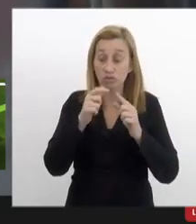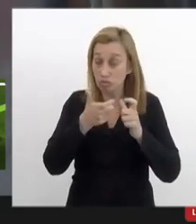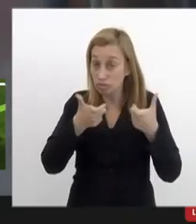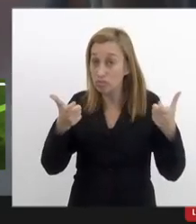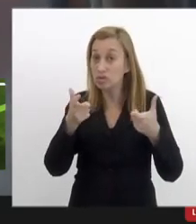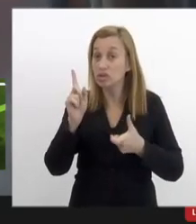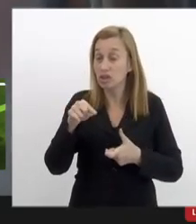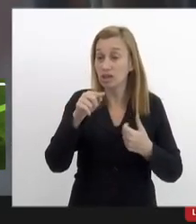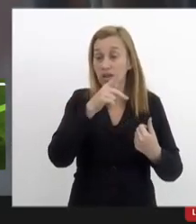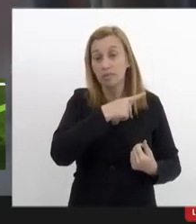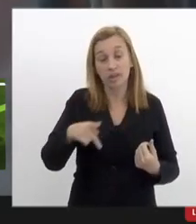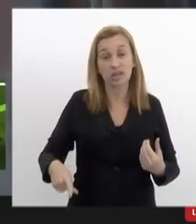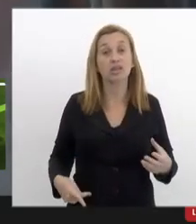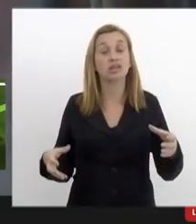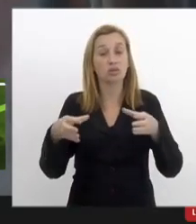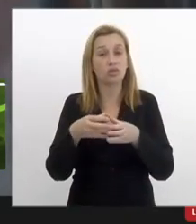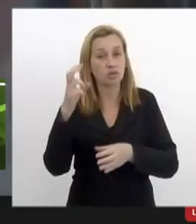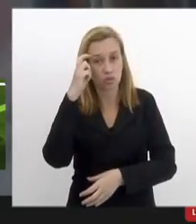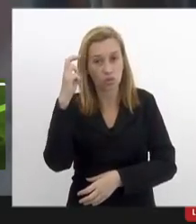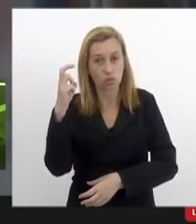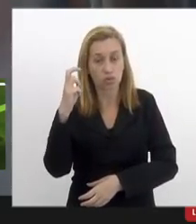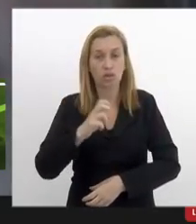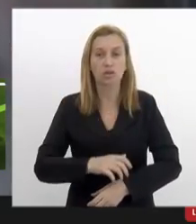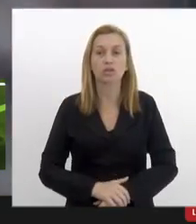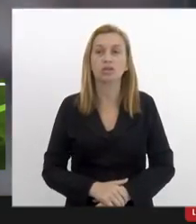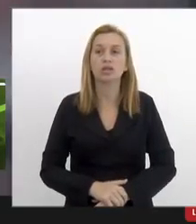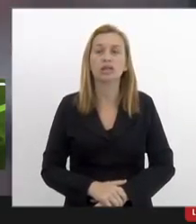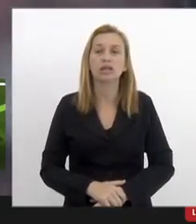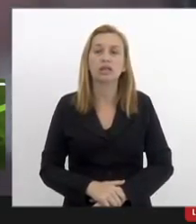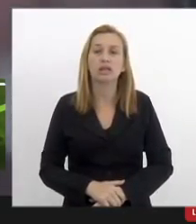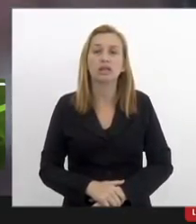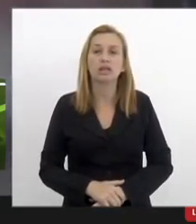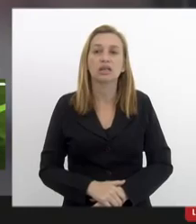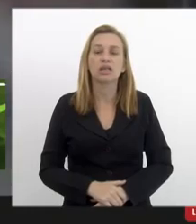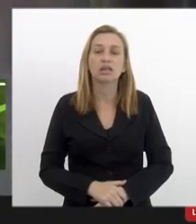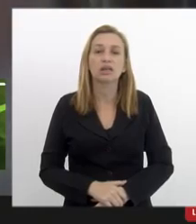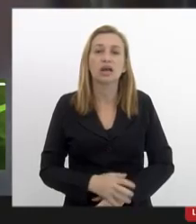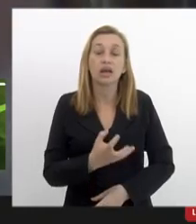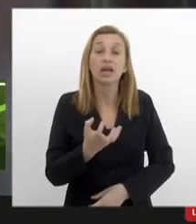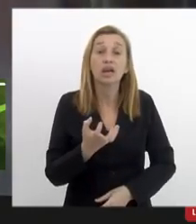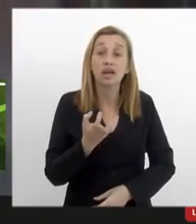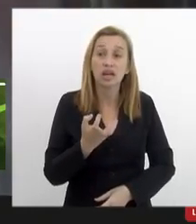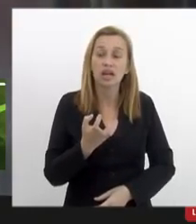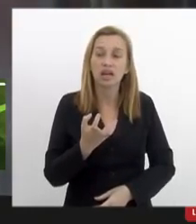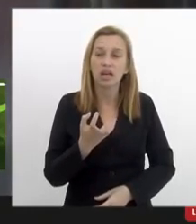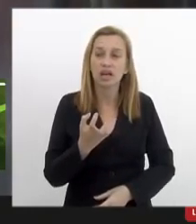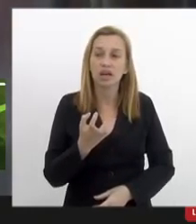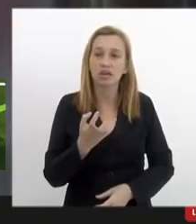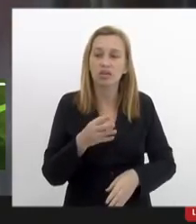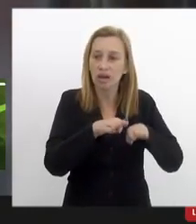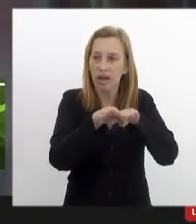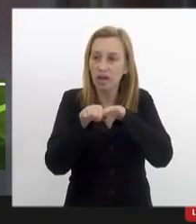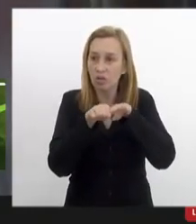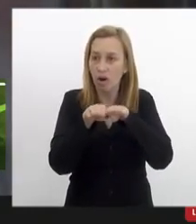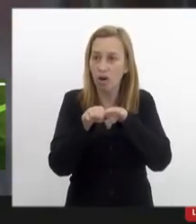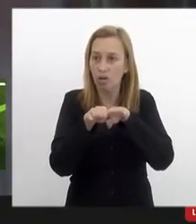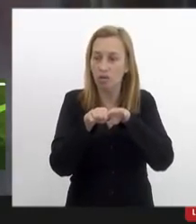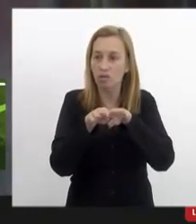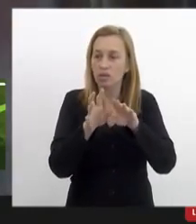na presidência dessa Comissão de Cultura é tentar colocar a cultura no mesmo patamar da